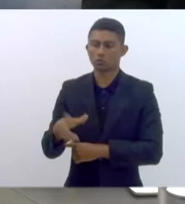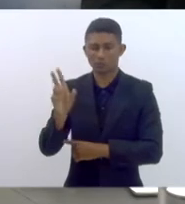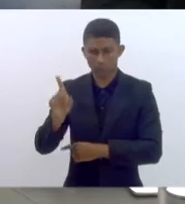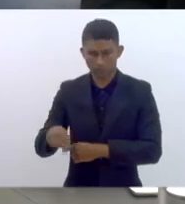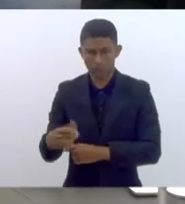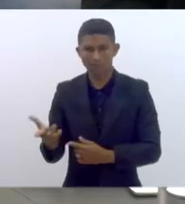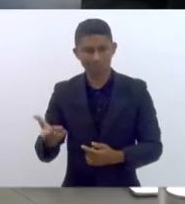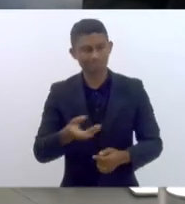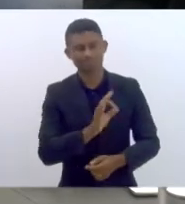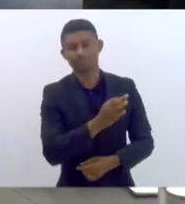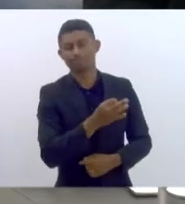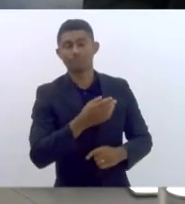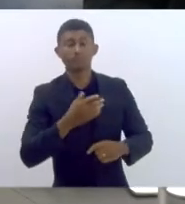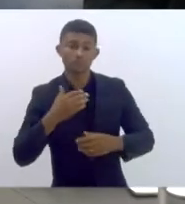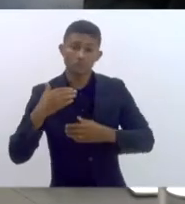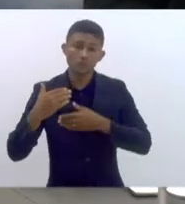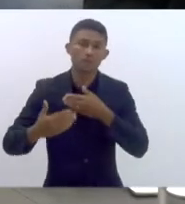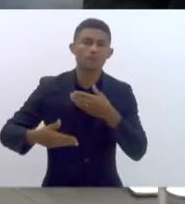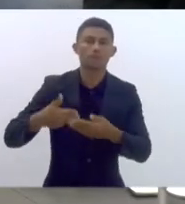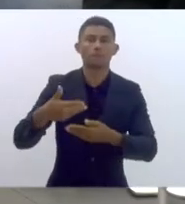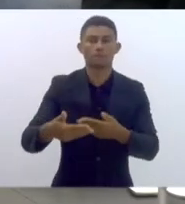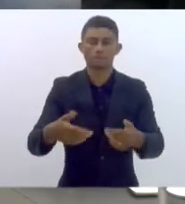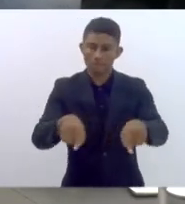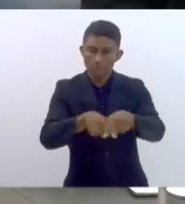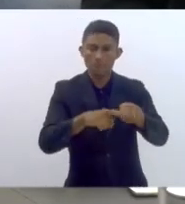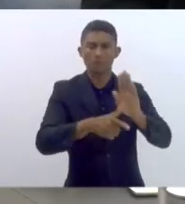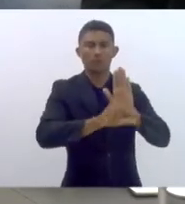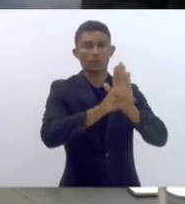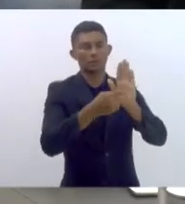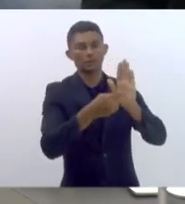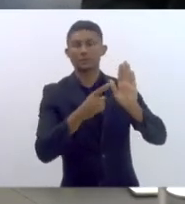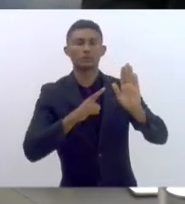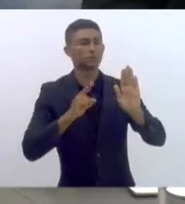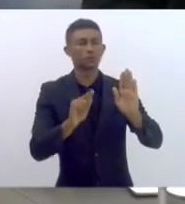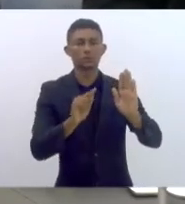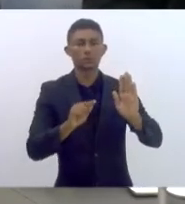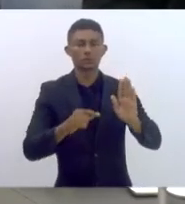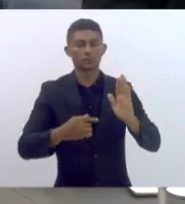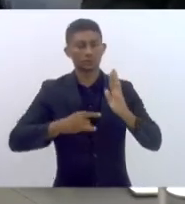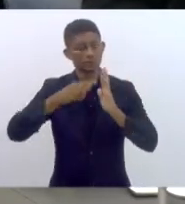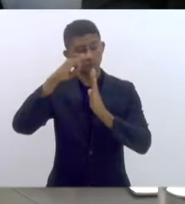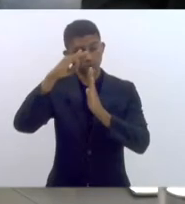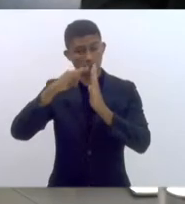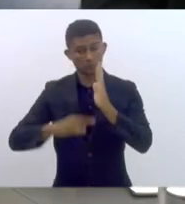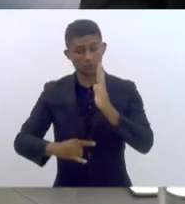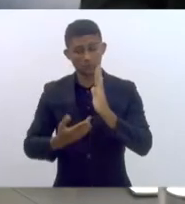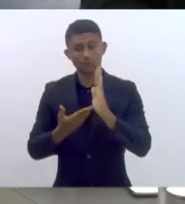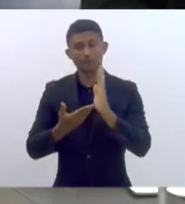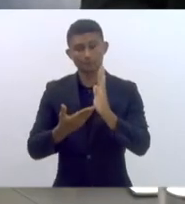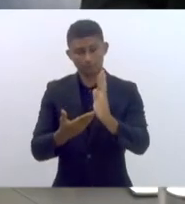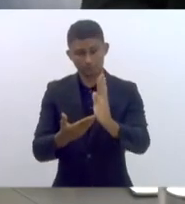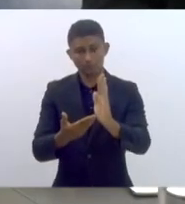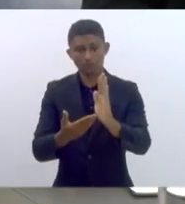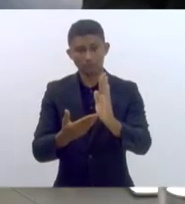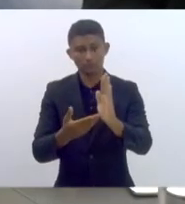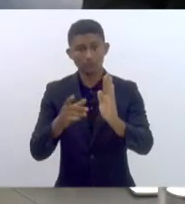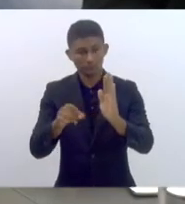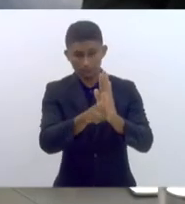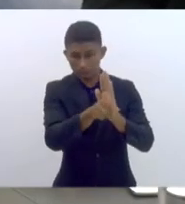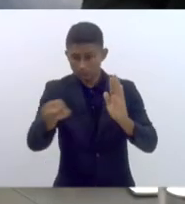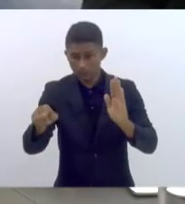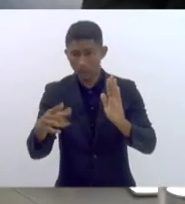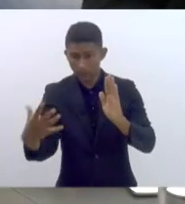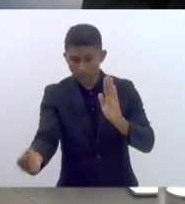aí, posteriormente, também consta na lei que este contrato, para quem aderir ao